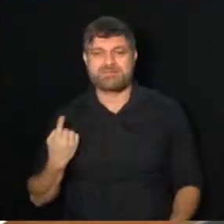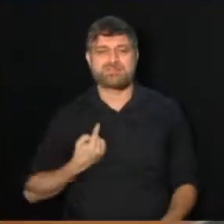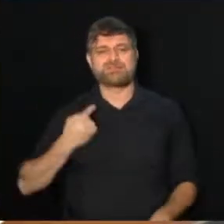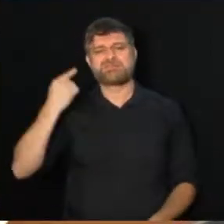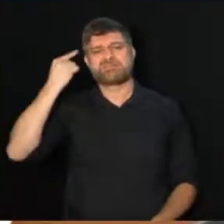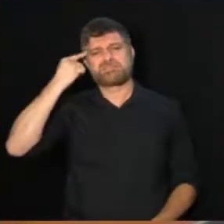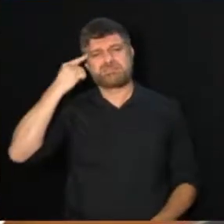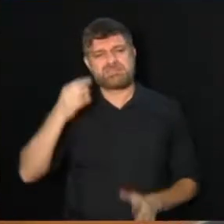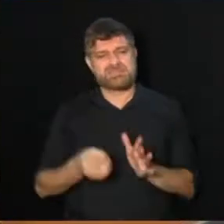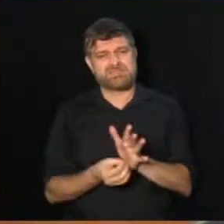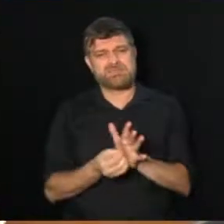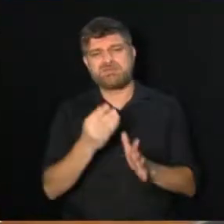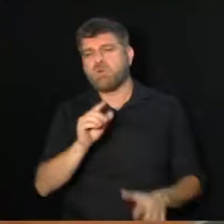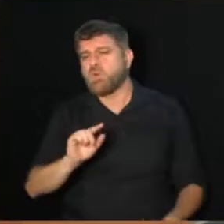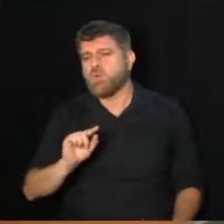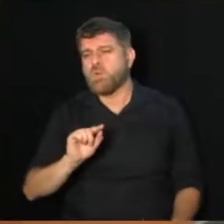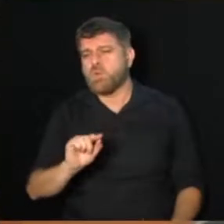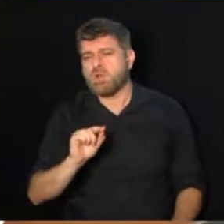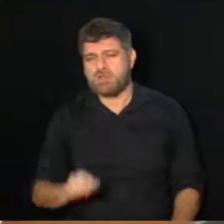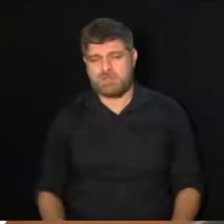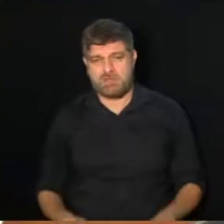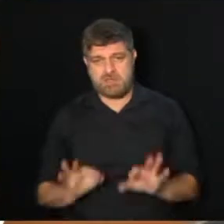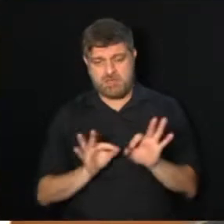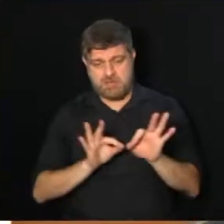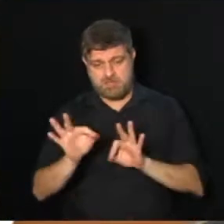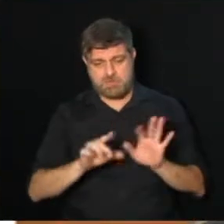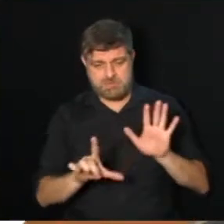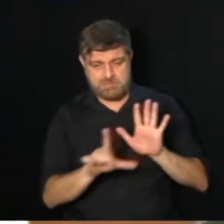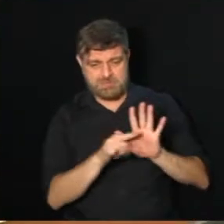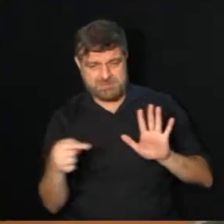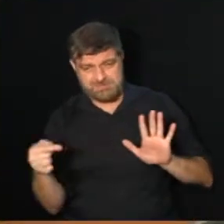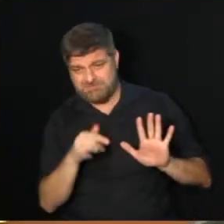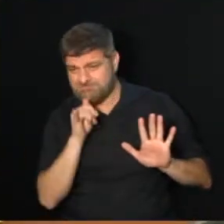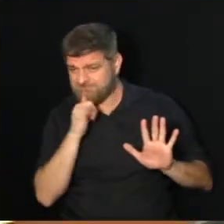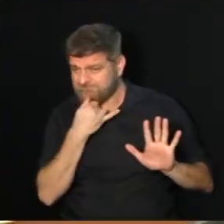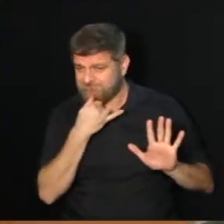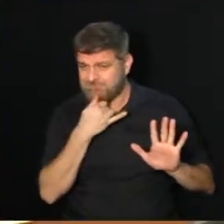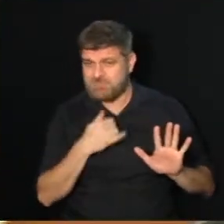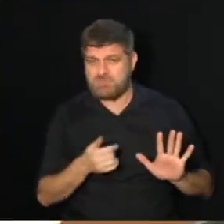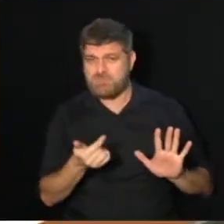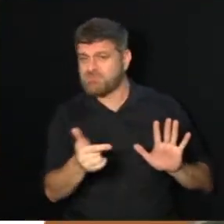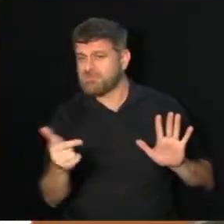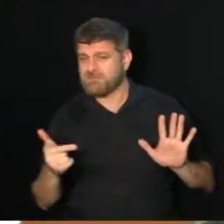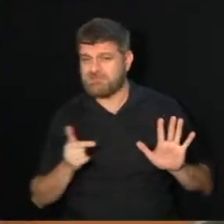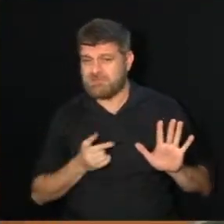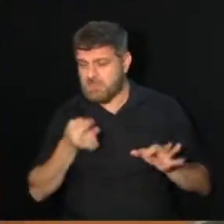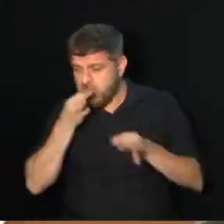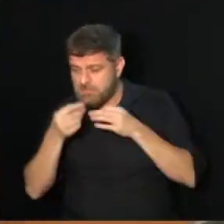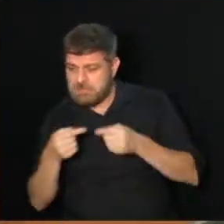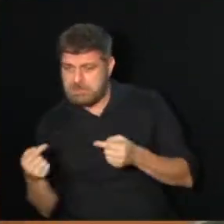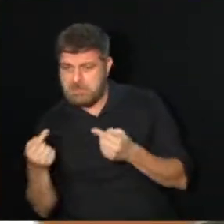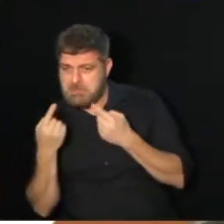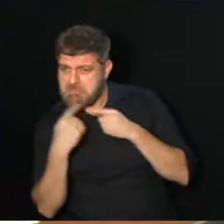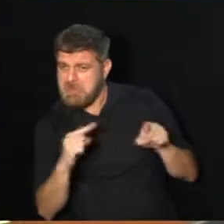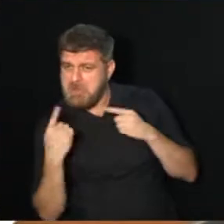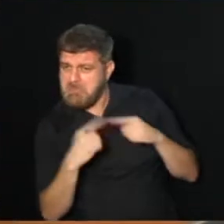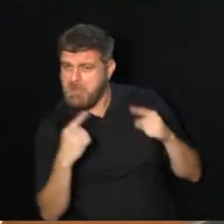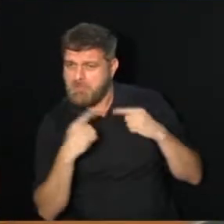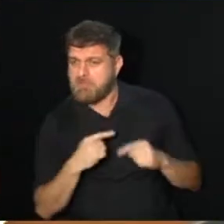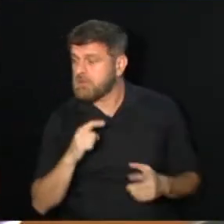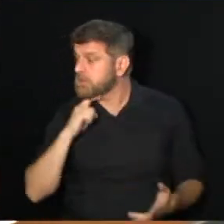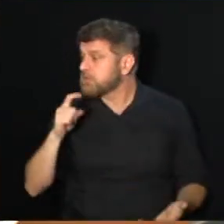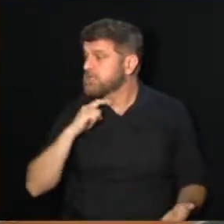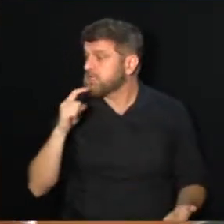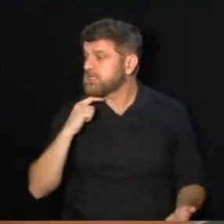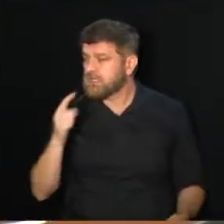pensa que um projeto como esse, e infelizmente a gente não tem ninguém aqui contrapondo o projeto